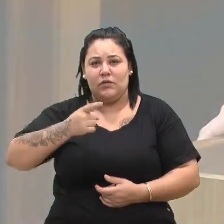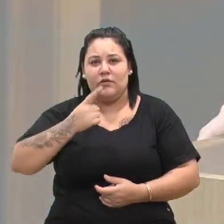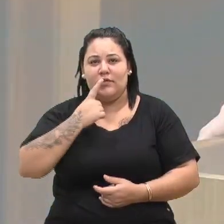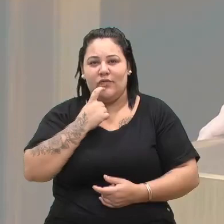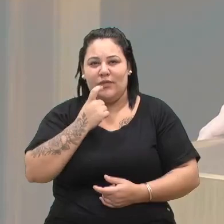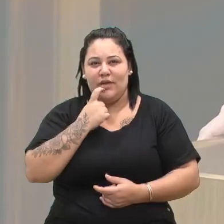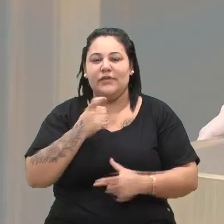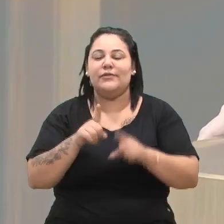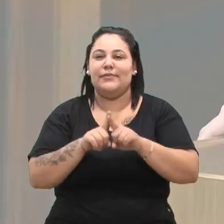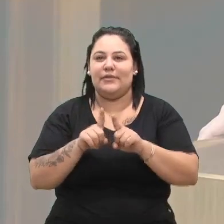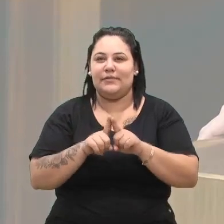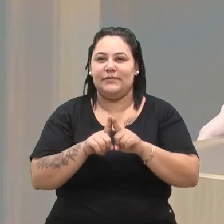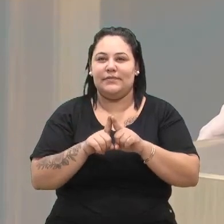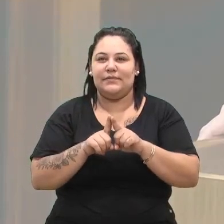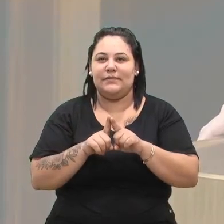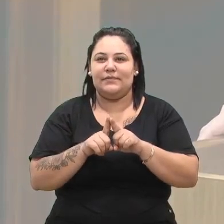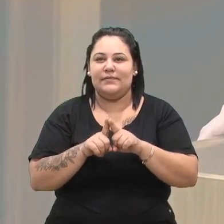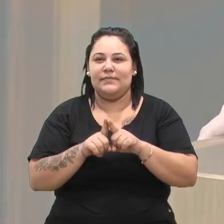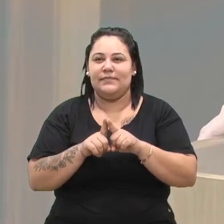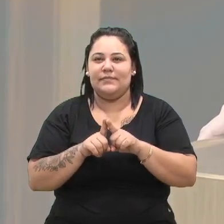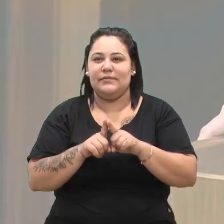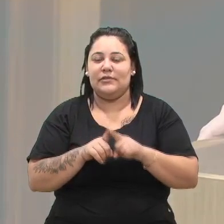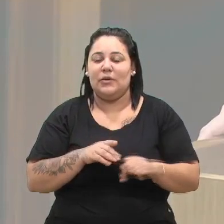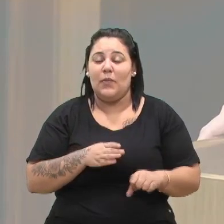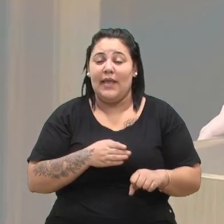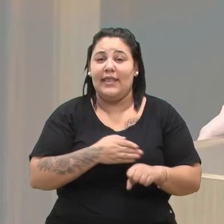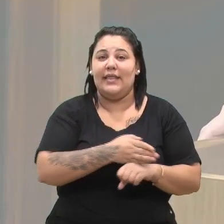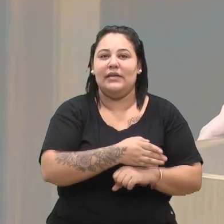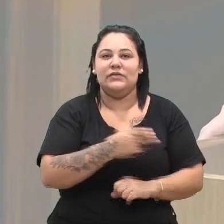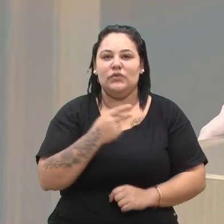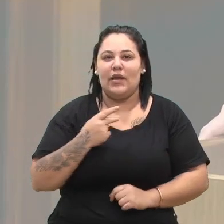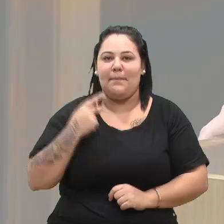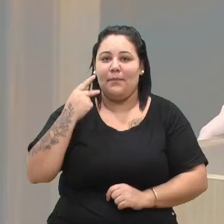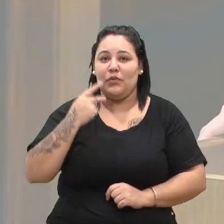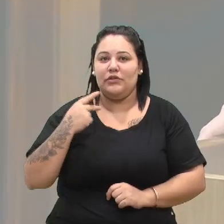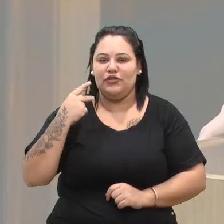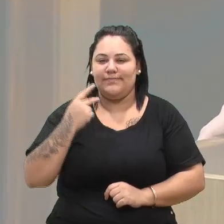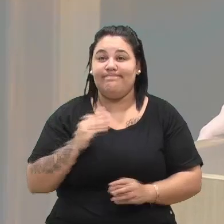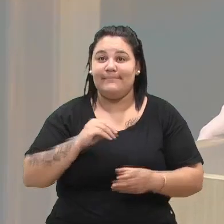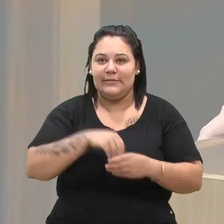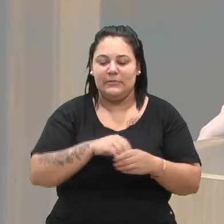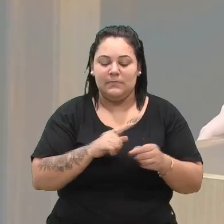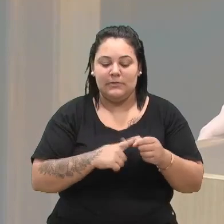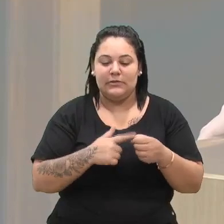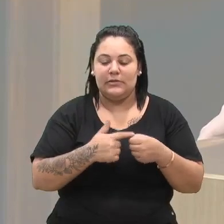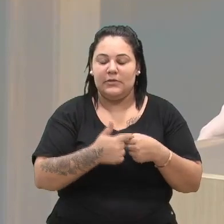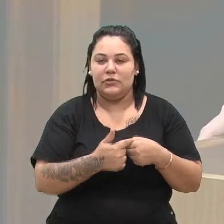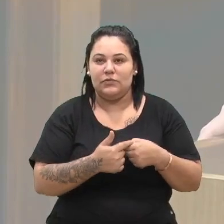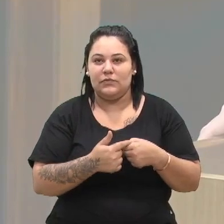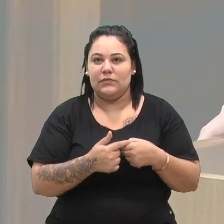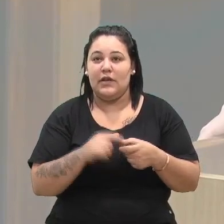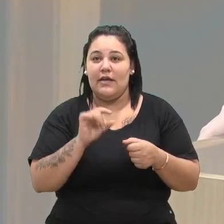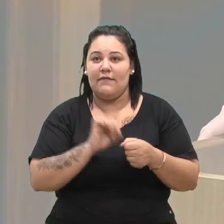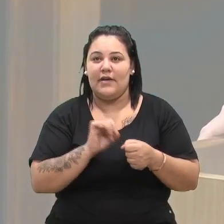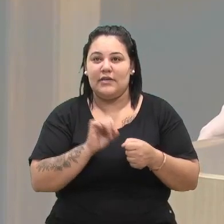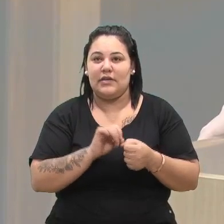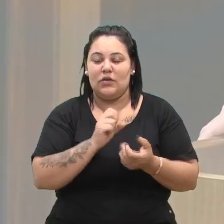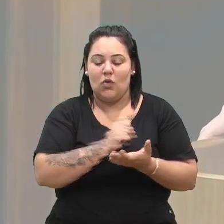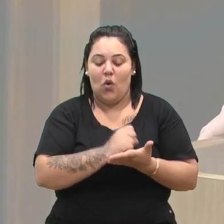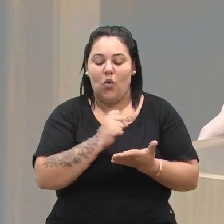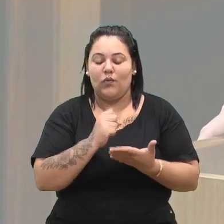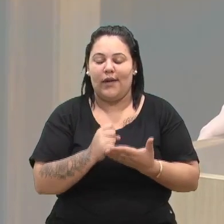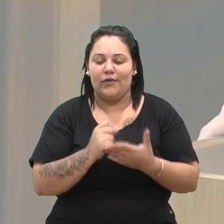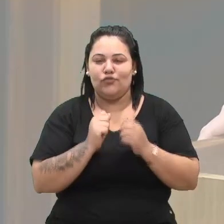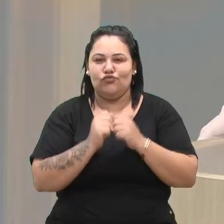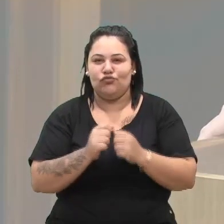acabam se infiltrando na política, nas cidades e fazendo contratos com